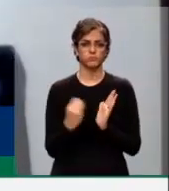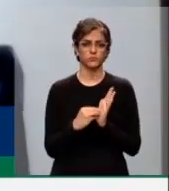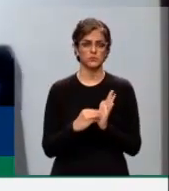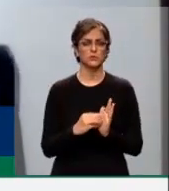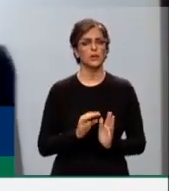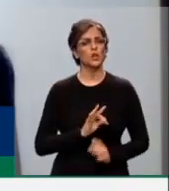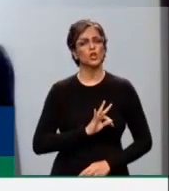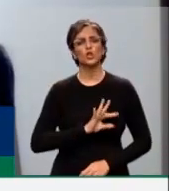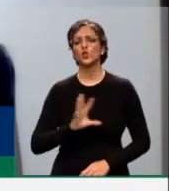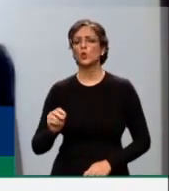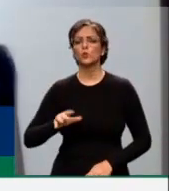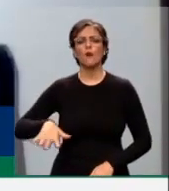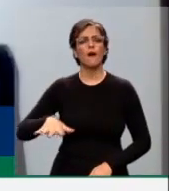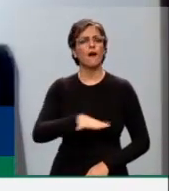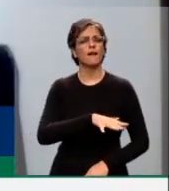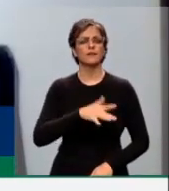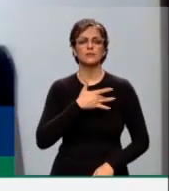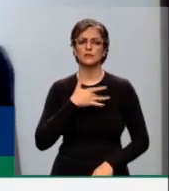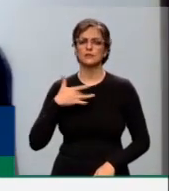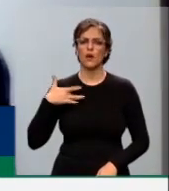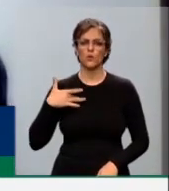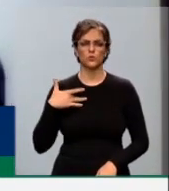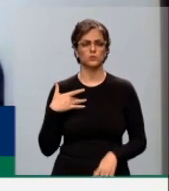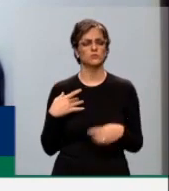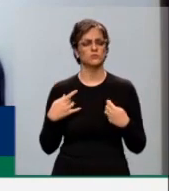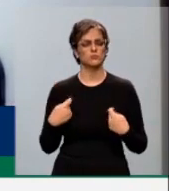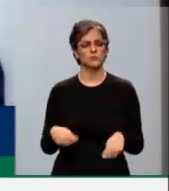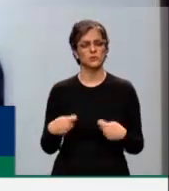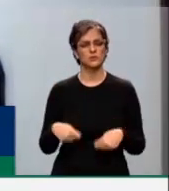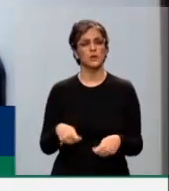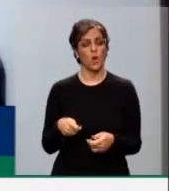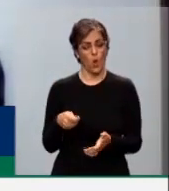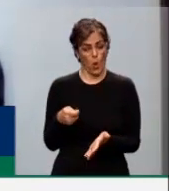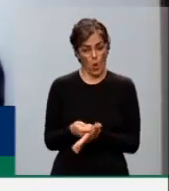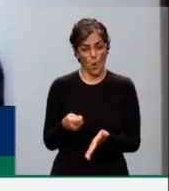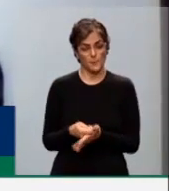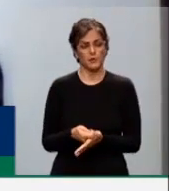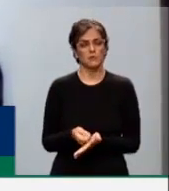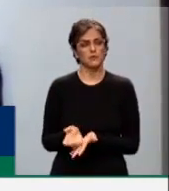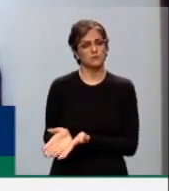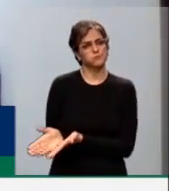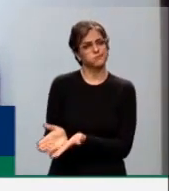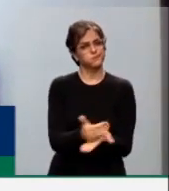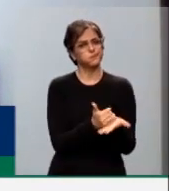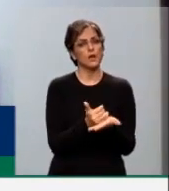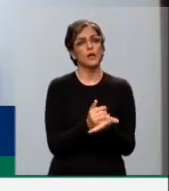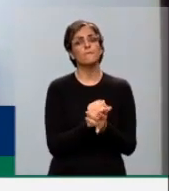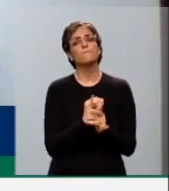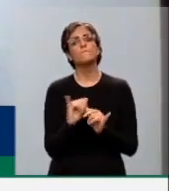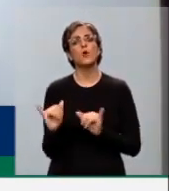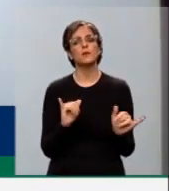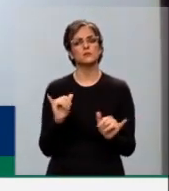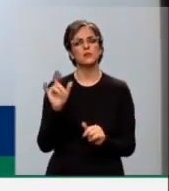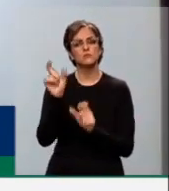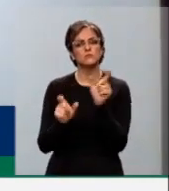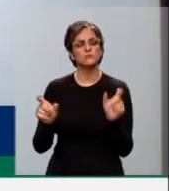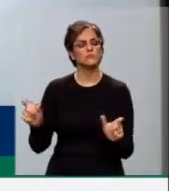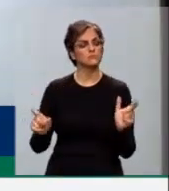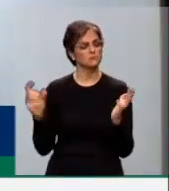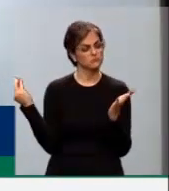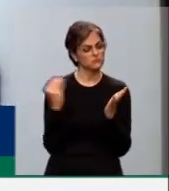as áreas da saúde, instâncias da saúde, seriam obrigadas a fazer essa coleta de informações por